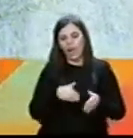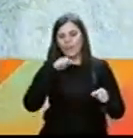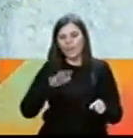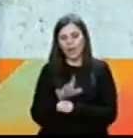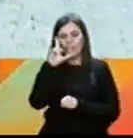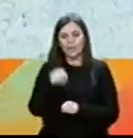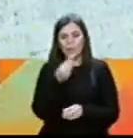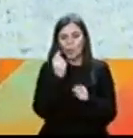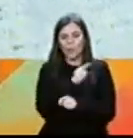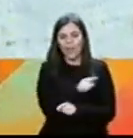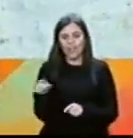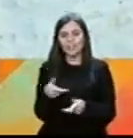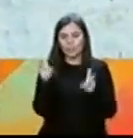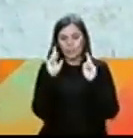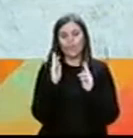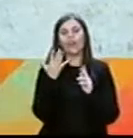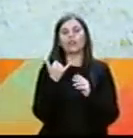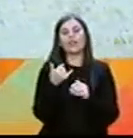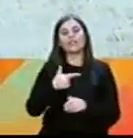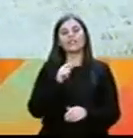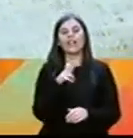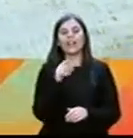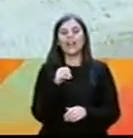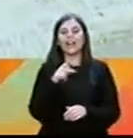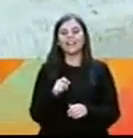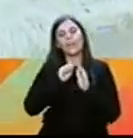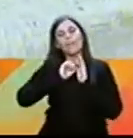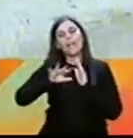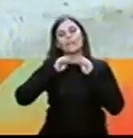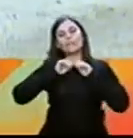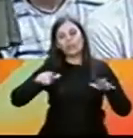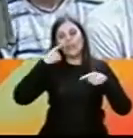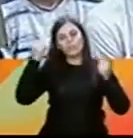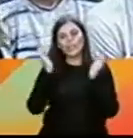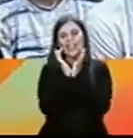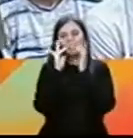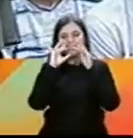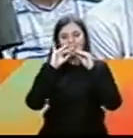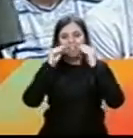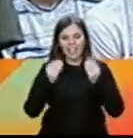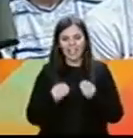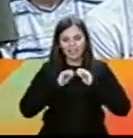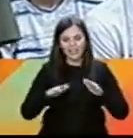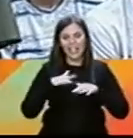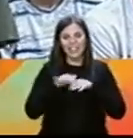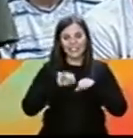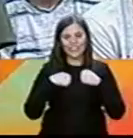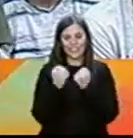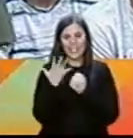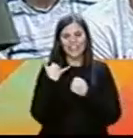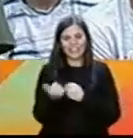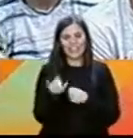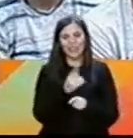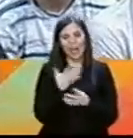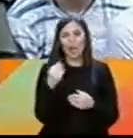receita vai ficar disponível, não tarda, porque a nossa querida Teresa vai fazer o favor de a publicar nas nossas redes sociais daqui a breves instantes. Temos